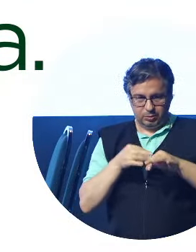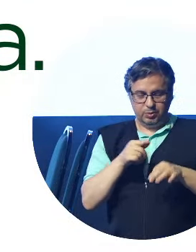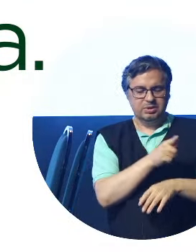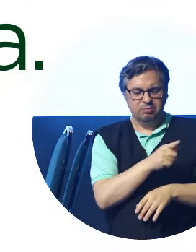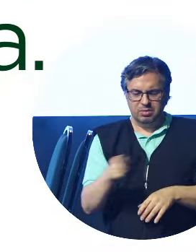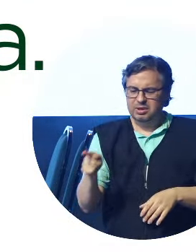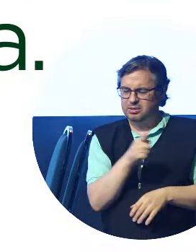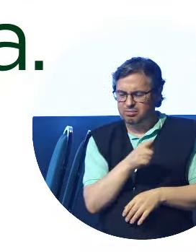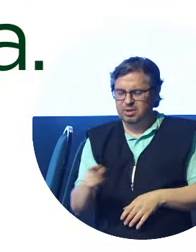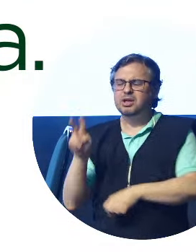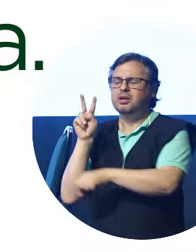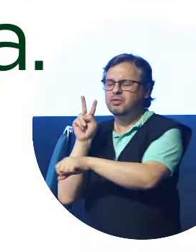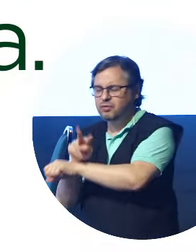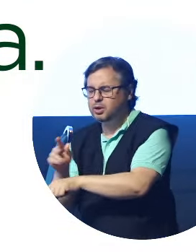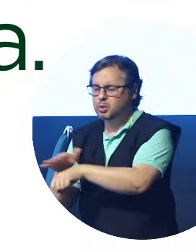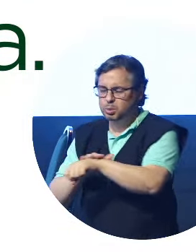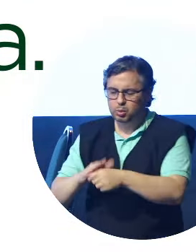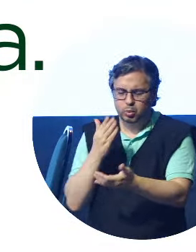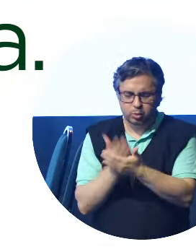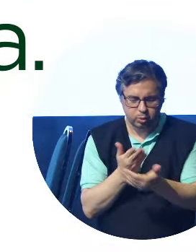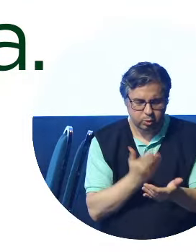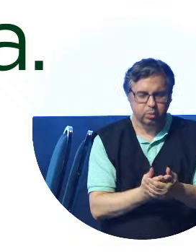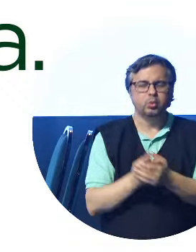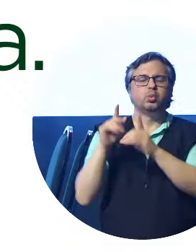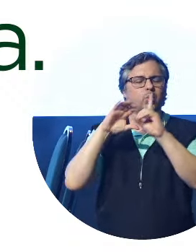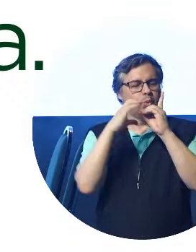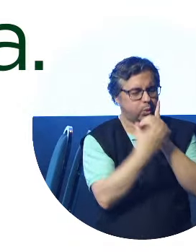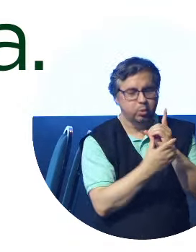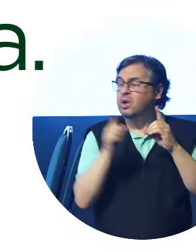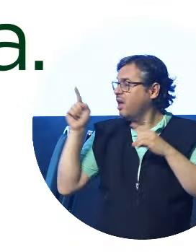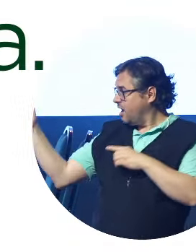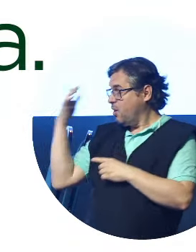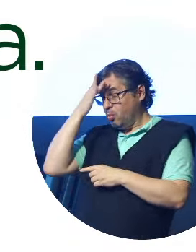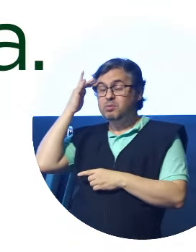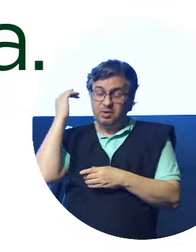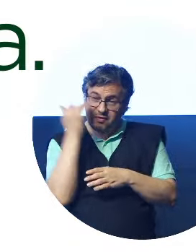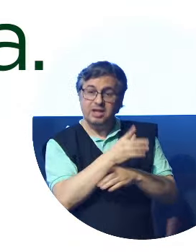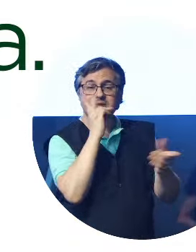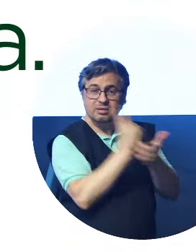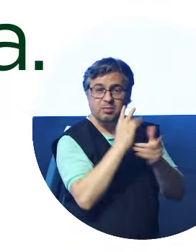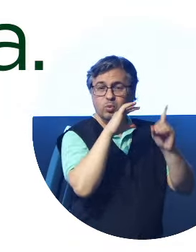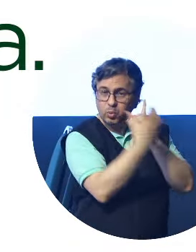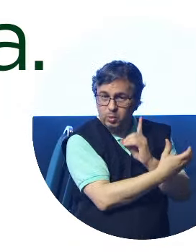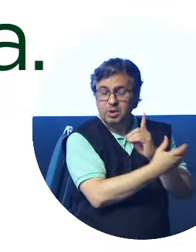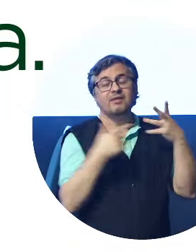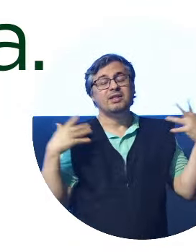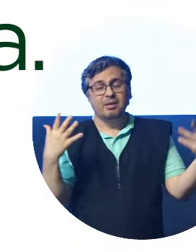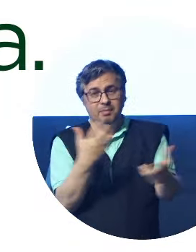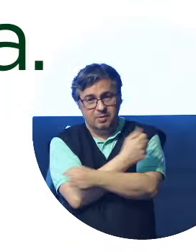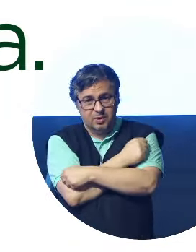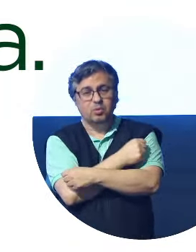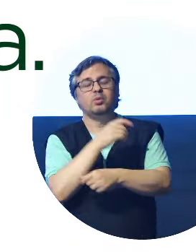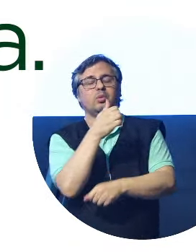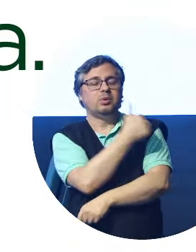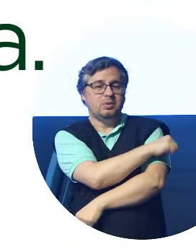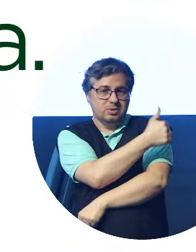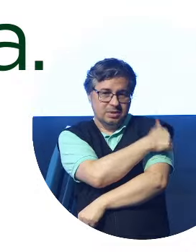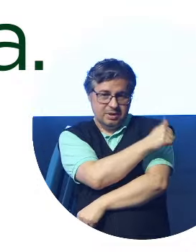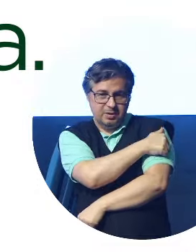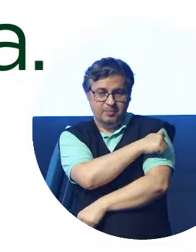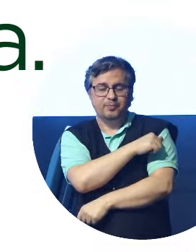Semanalmente, acompanhados, estudando a Bíblia, participando de cultos, e ele é um desses. E ele será acolhido no Rio de Janeiro,